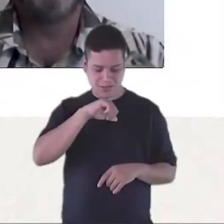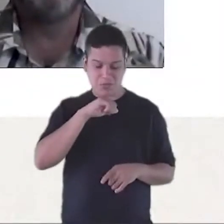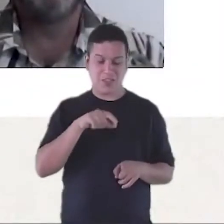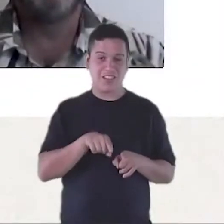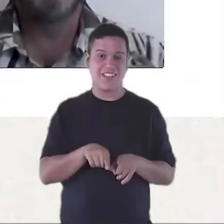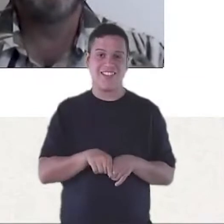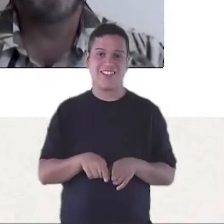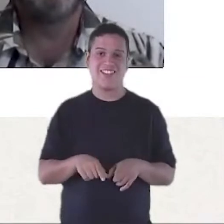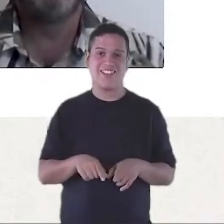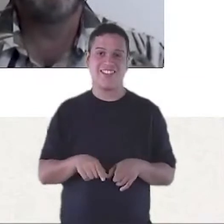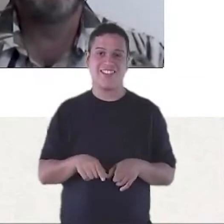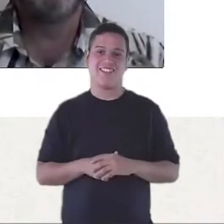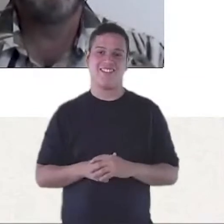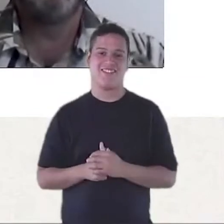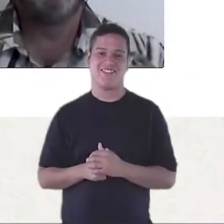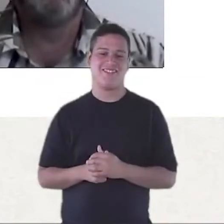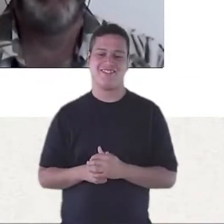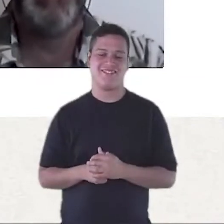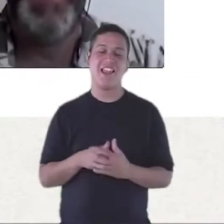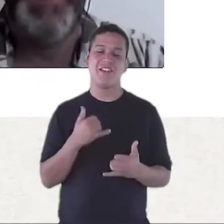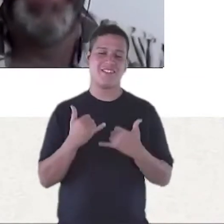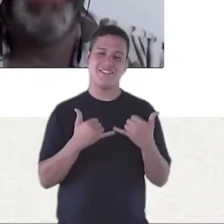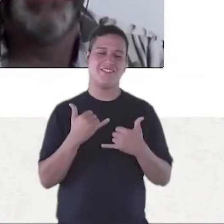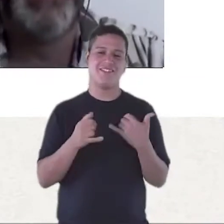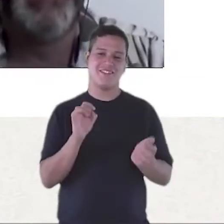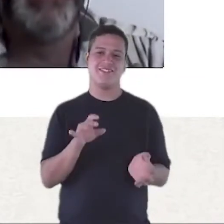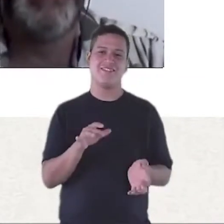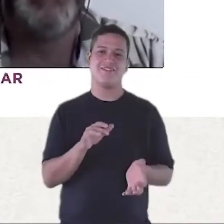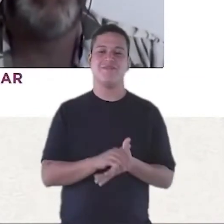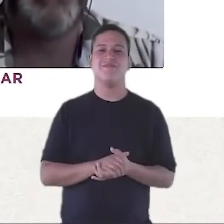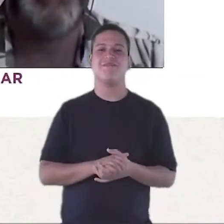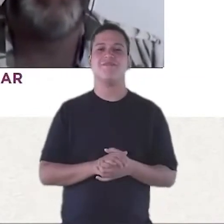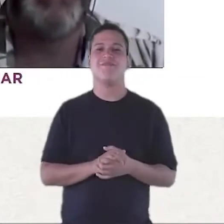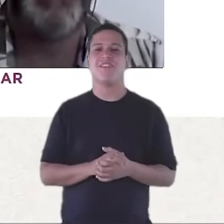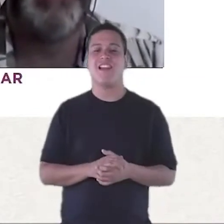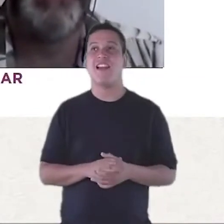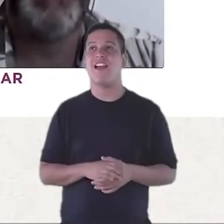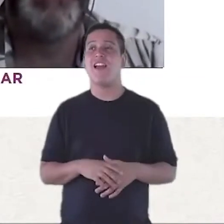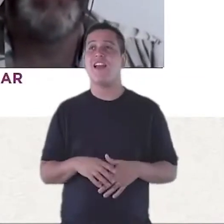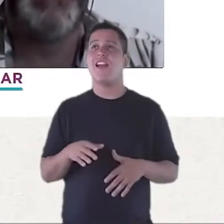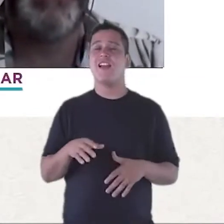Ô Fabrício, eu vou te contar uma coisa. Escapa alguma coisa de você sem humor?